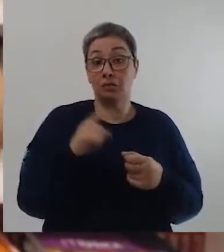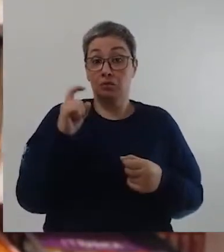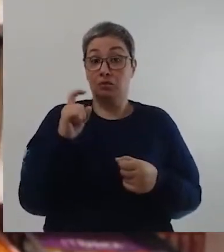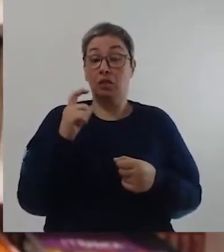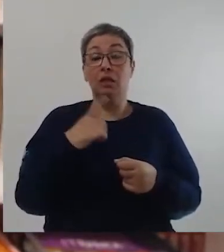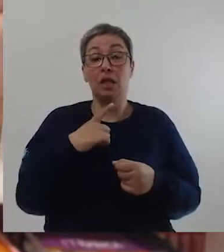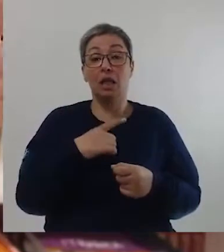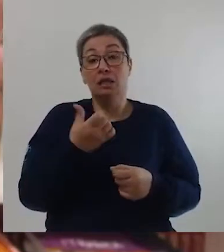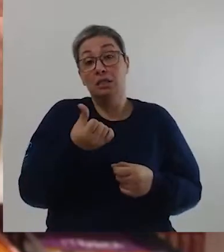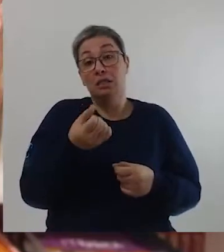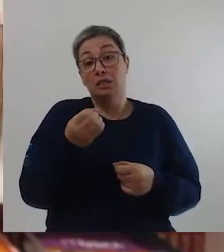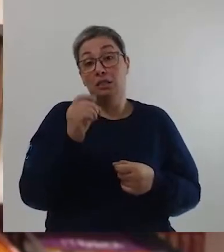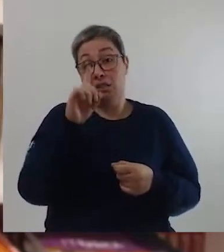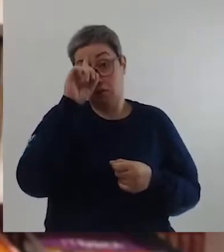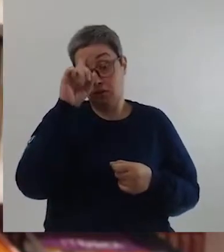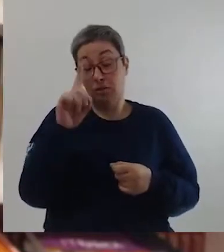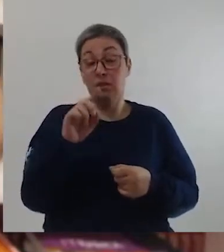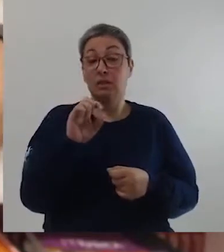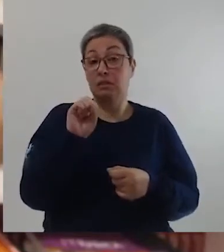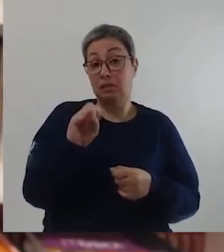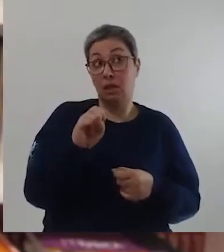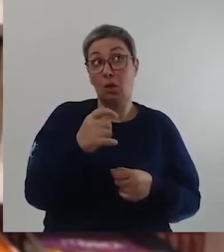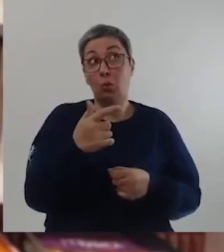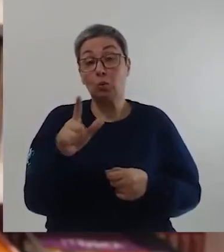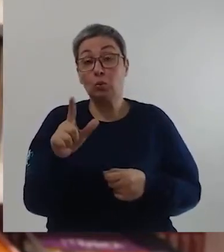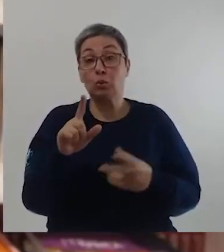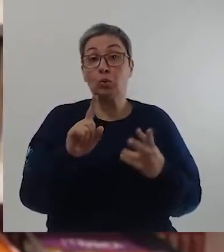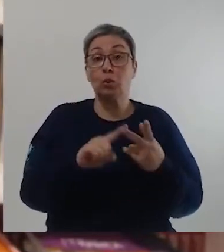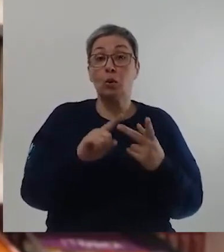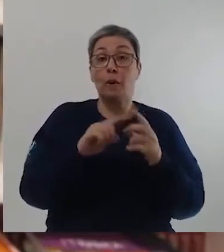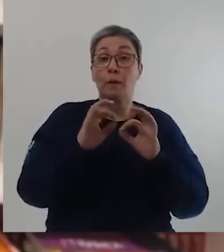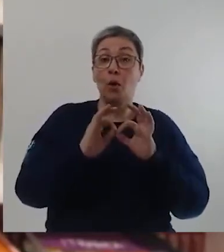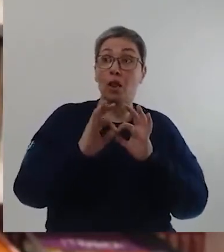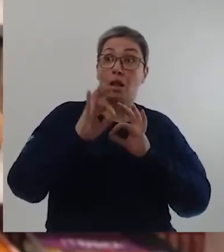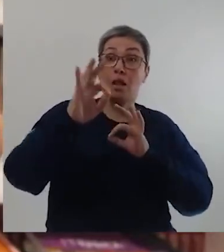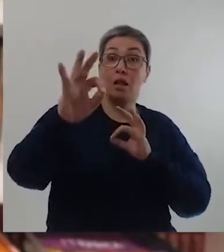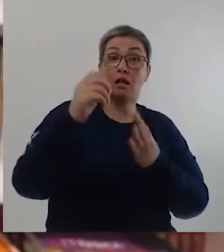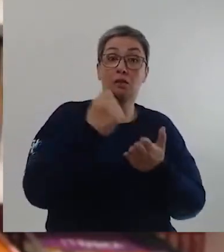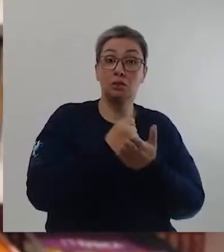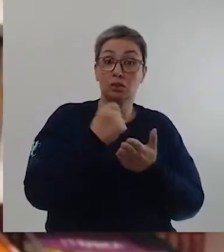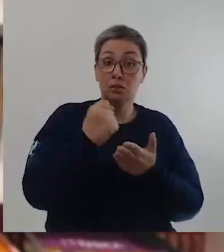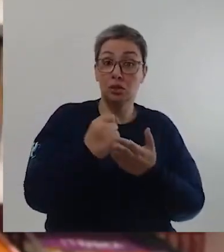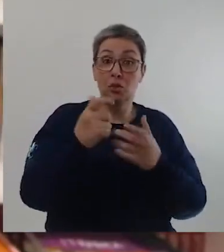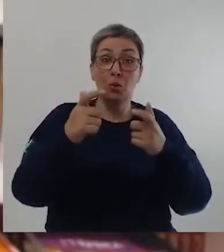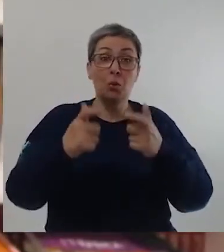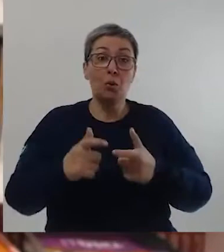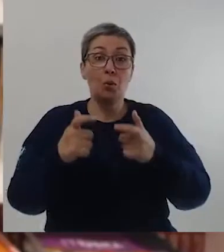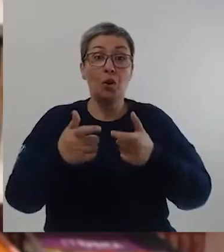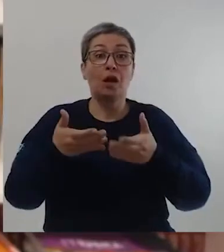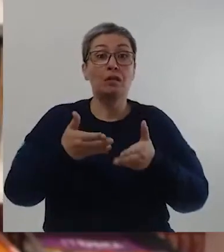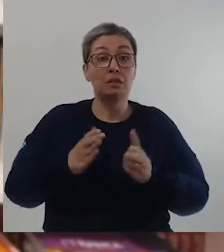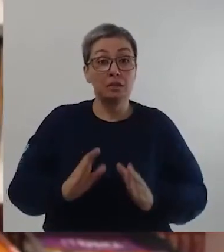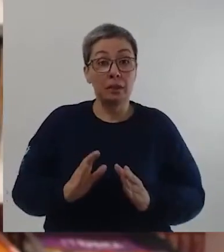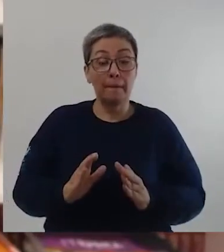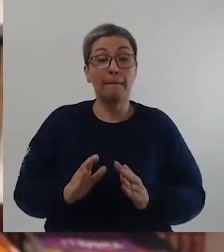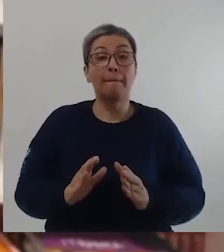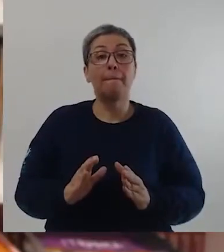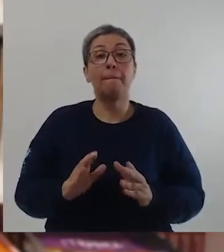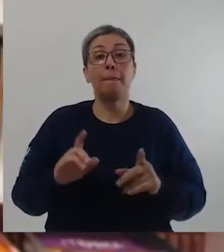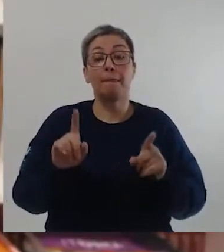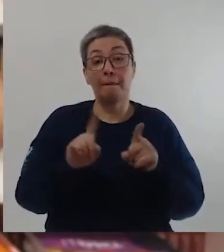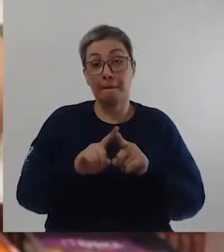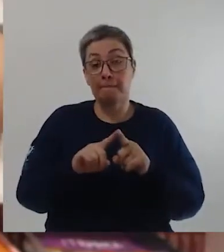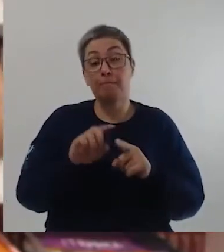ela com ela tem 60 dias né se outro caso essa distância do cartório para o local do nascimento da criança